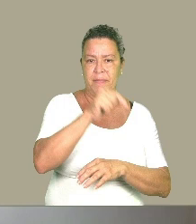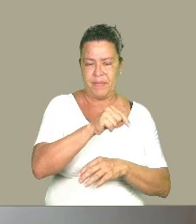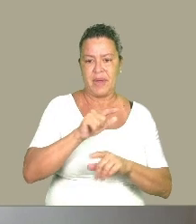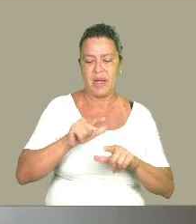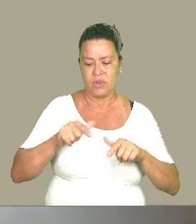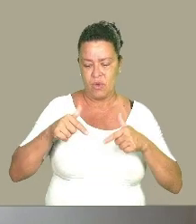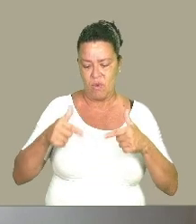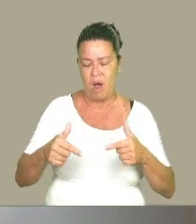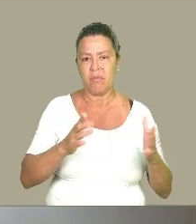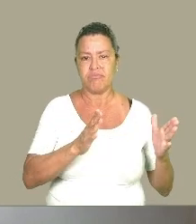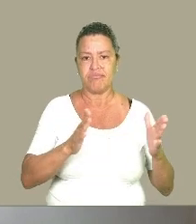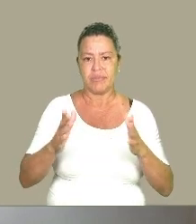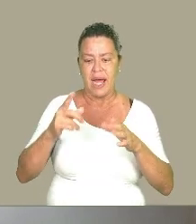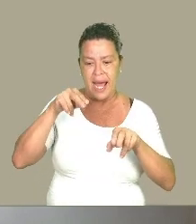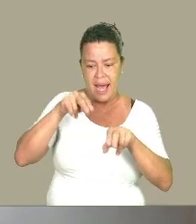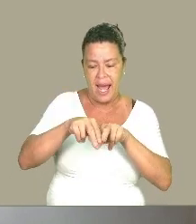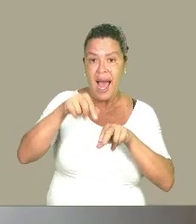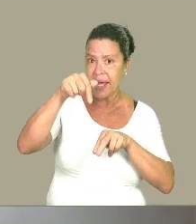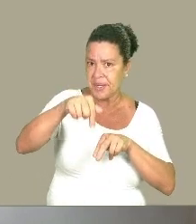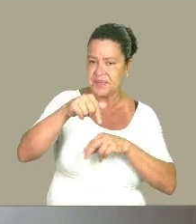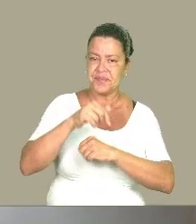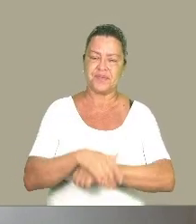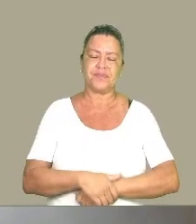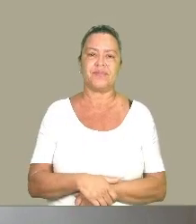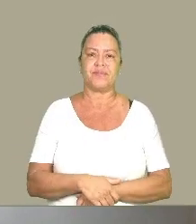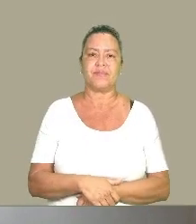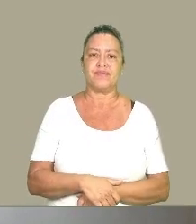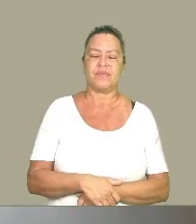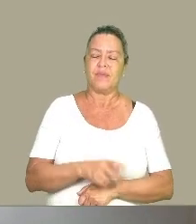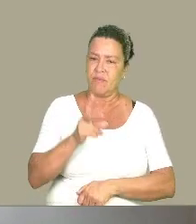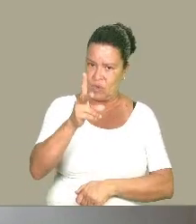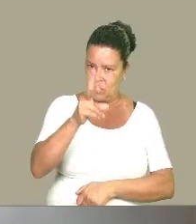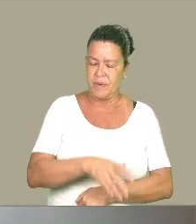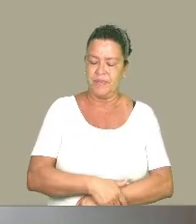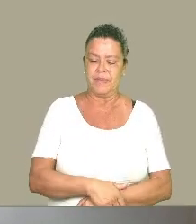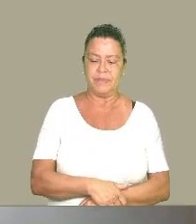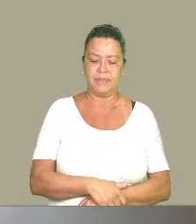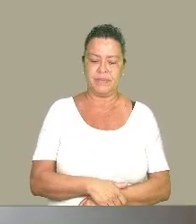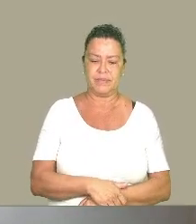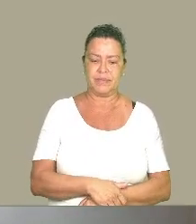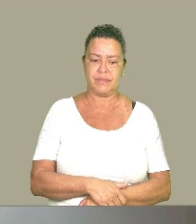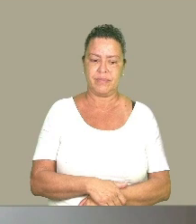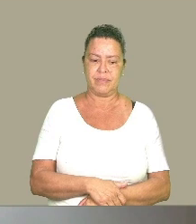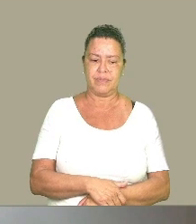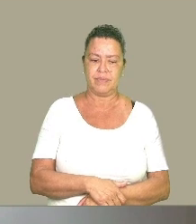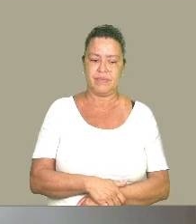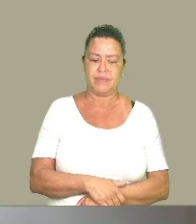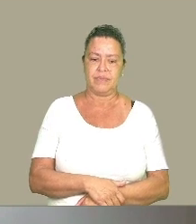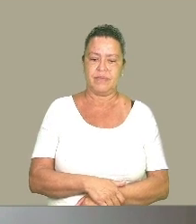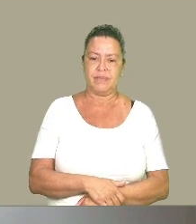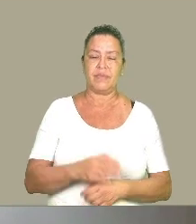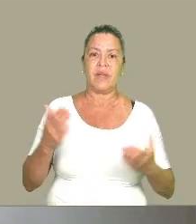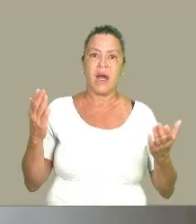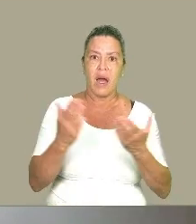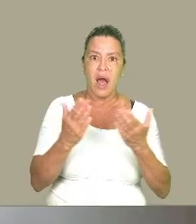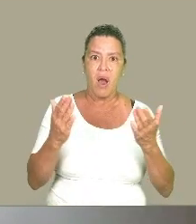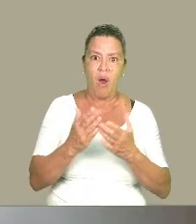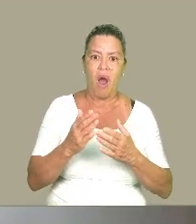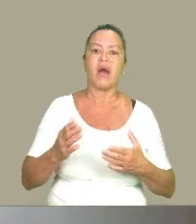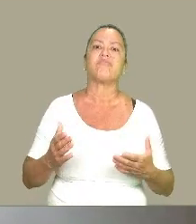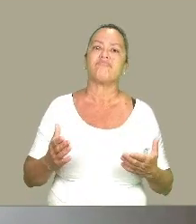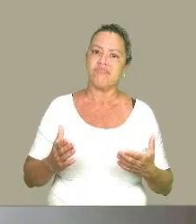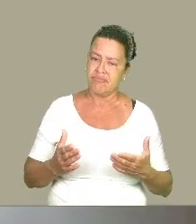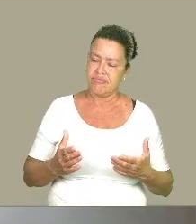atual jornada encarnatória. Mas vamos em frente, então, agora sim nos aproximando então da